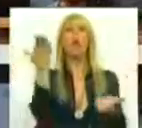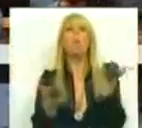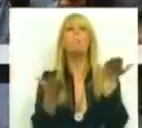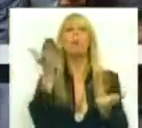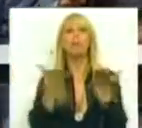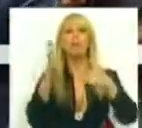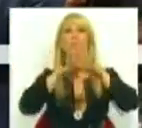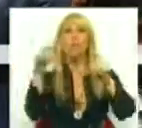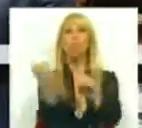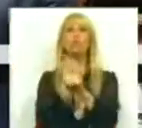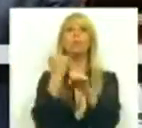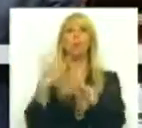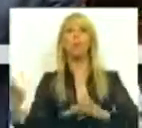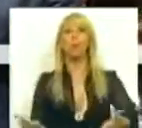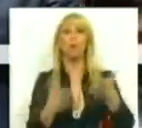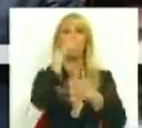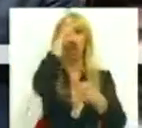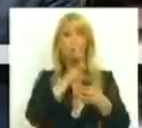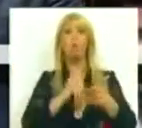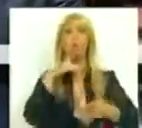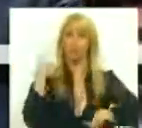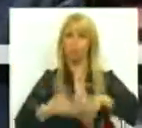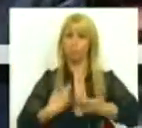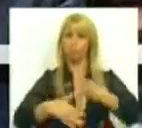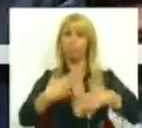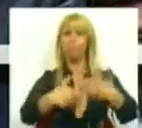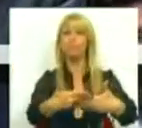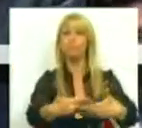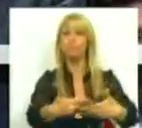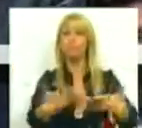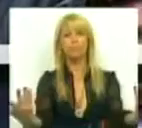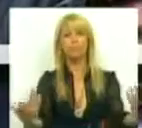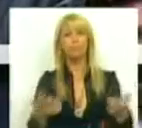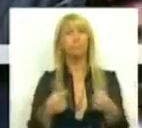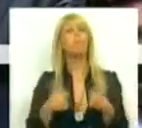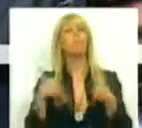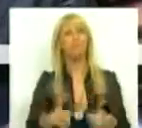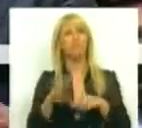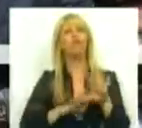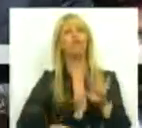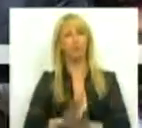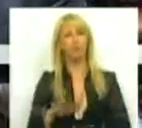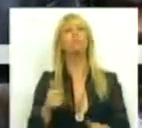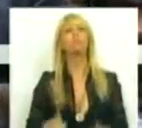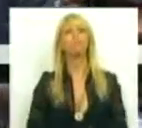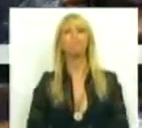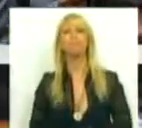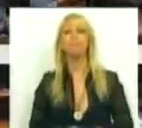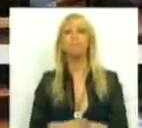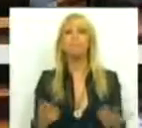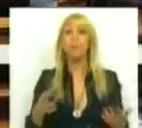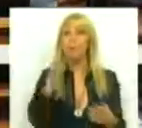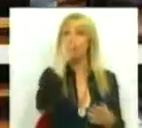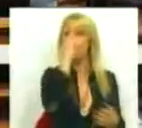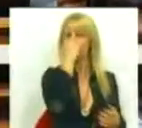relativamente ao trabalho e ao caminho que o Governo percorreu foi bem feito. E o